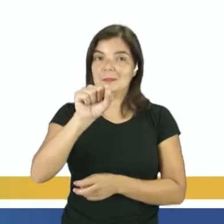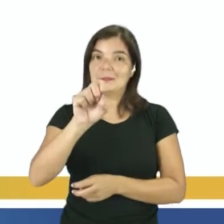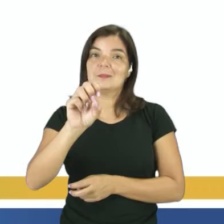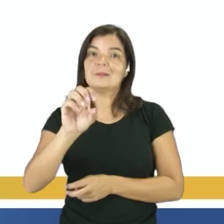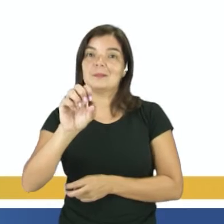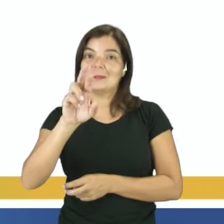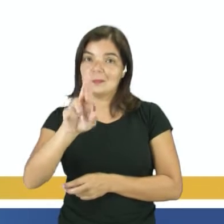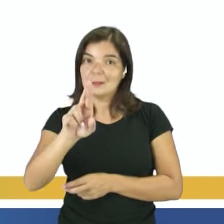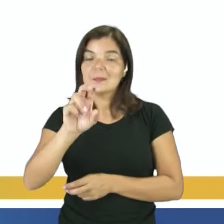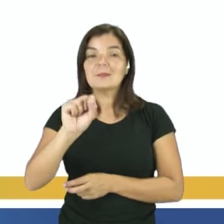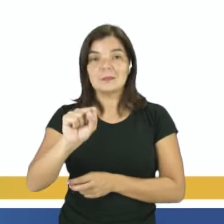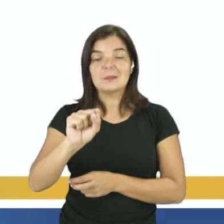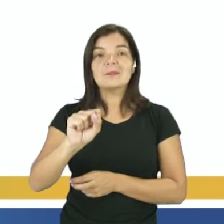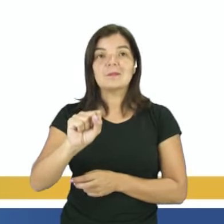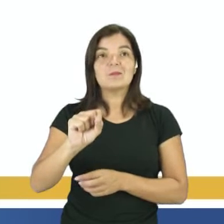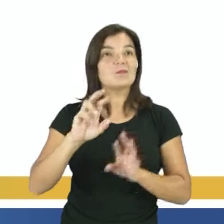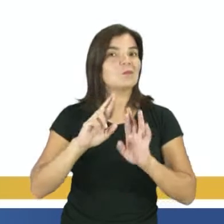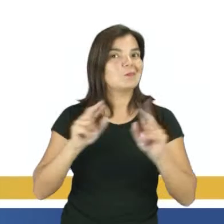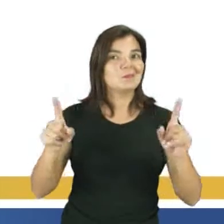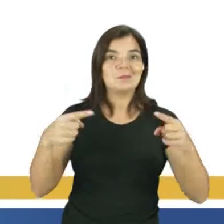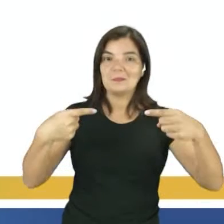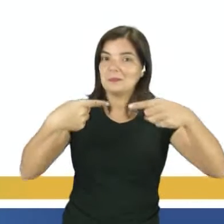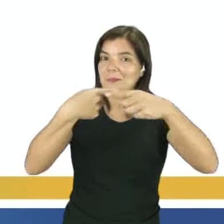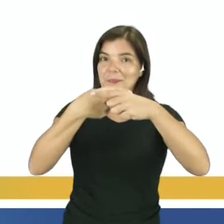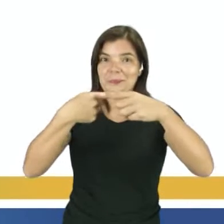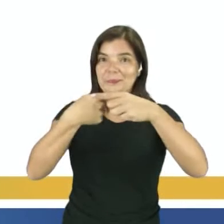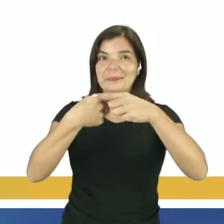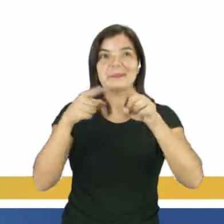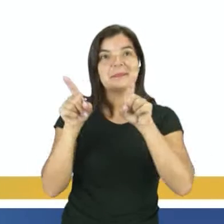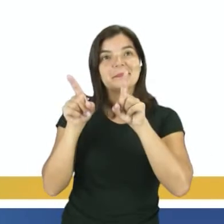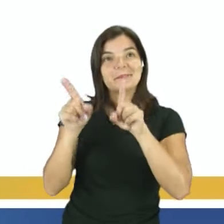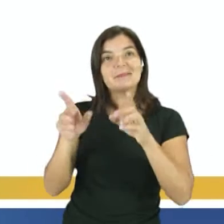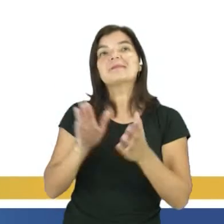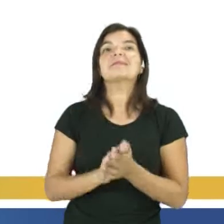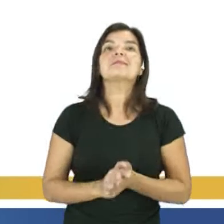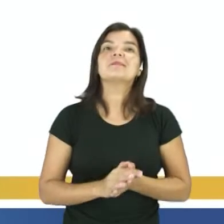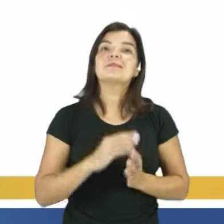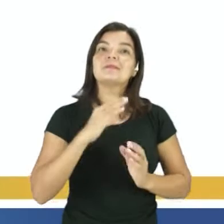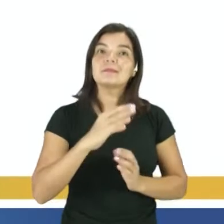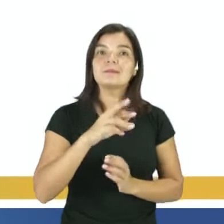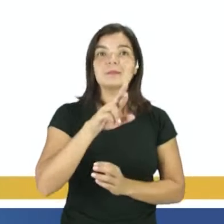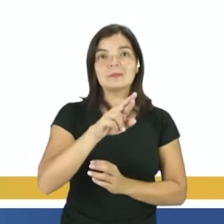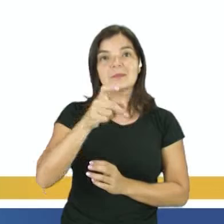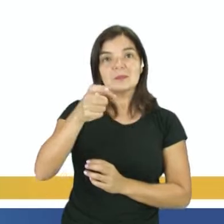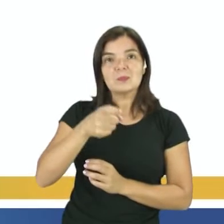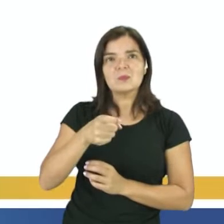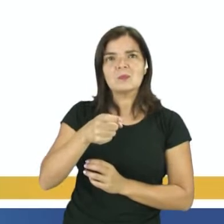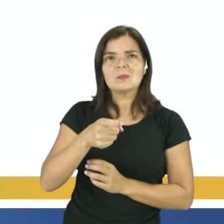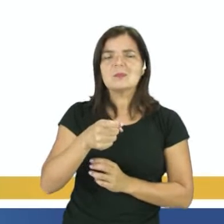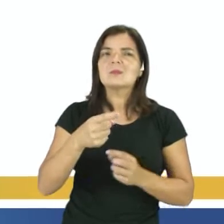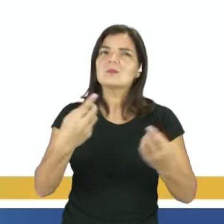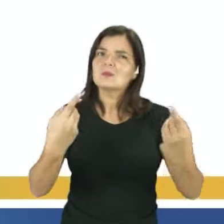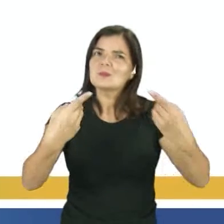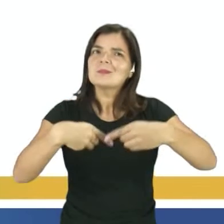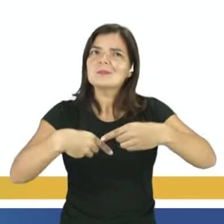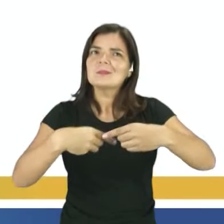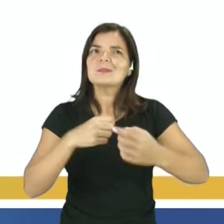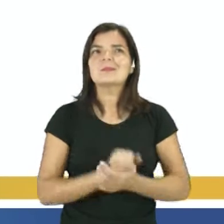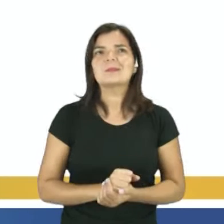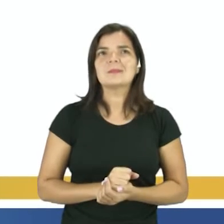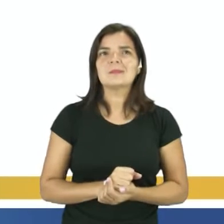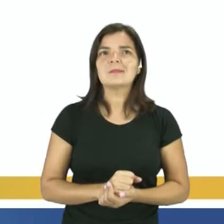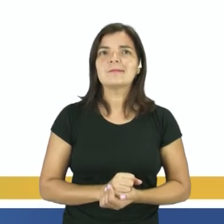S, elas são paralelas distintas, elas não se tocam. Letra C, R e S são retas